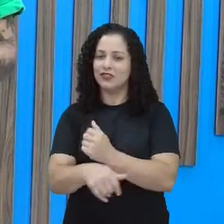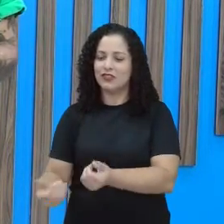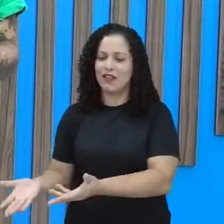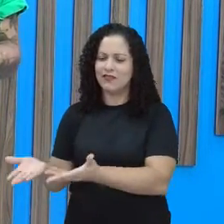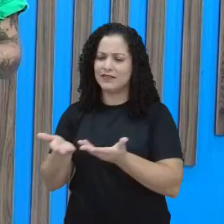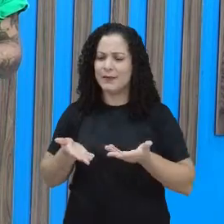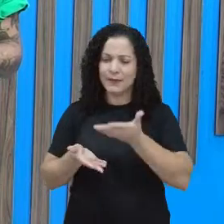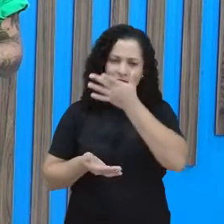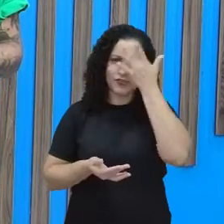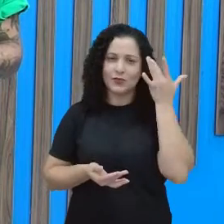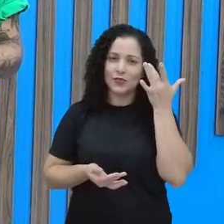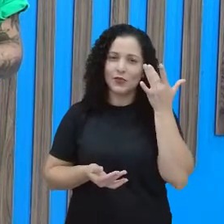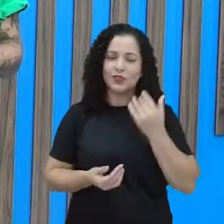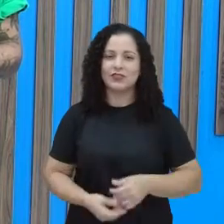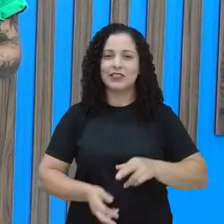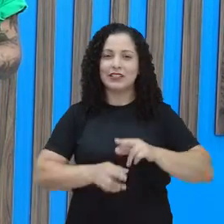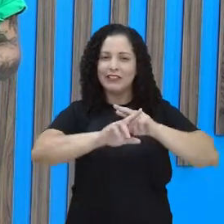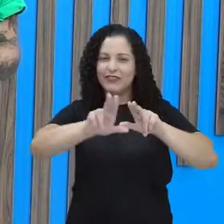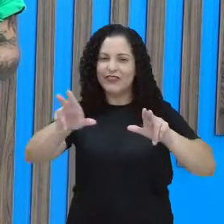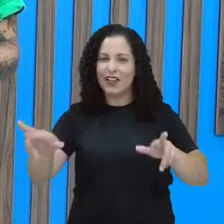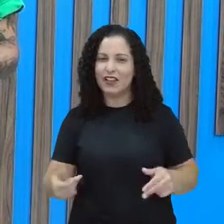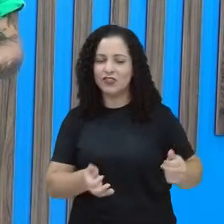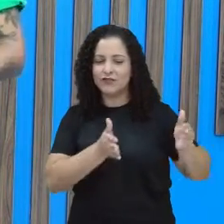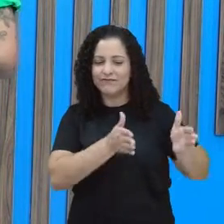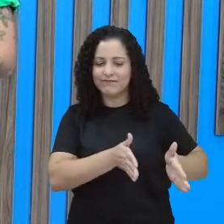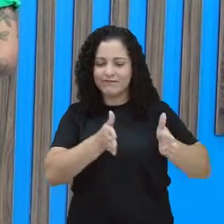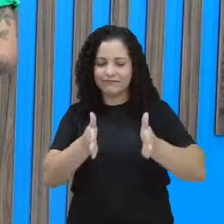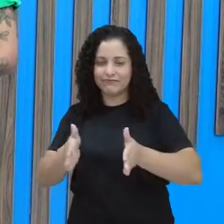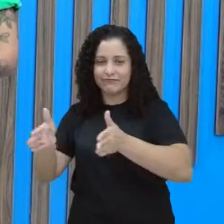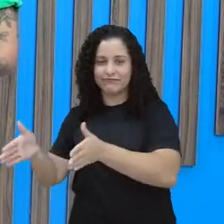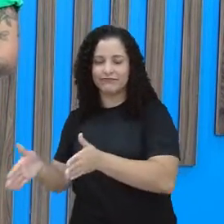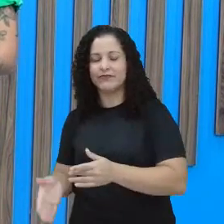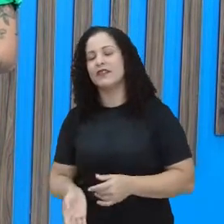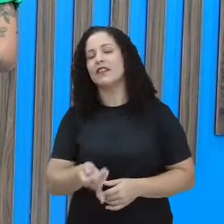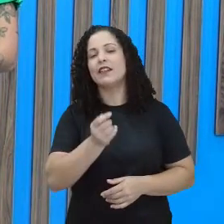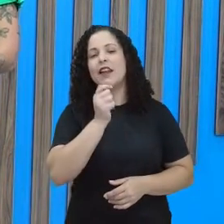em diferentes fases. Por exemplo,